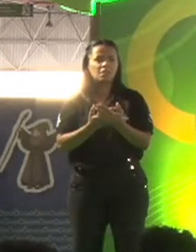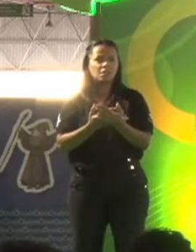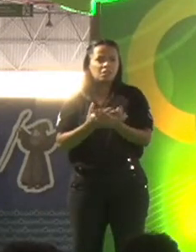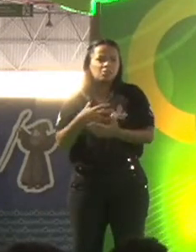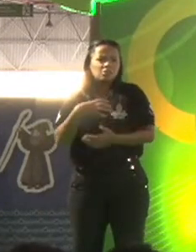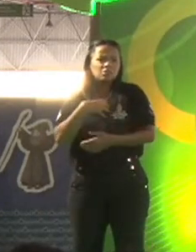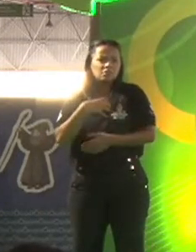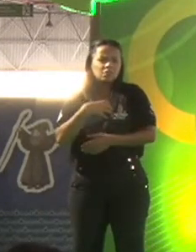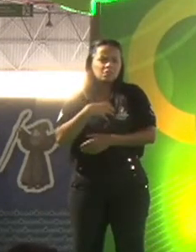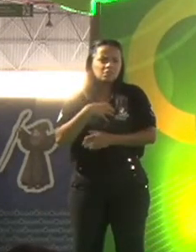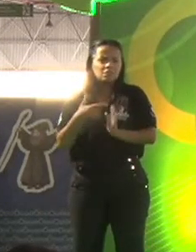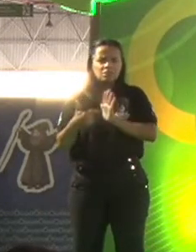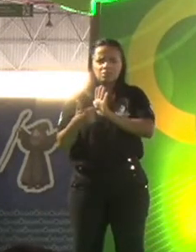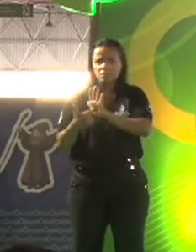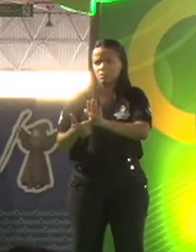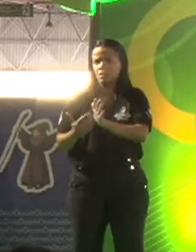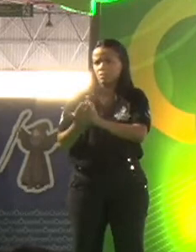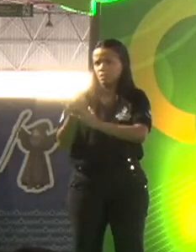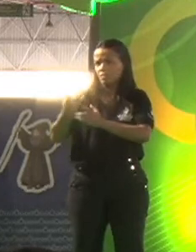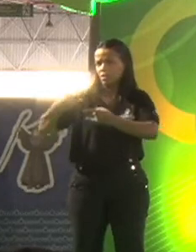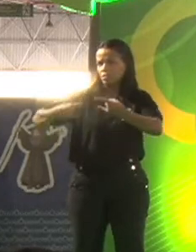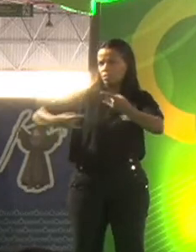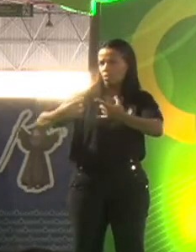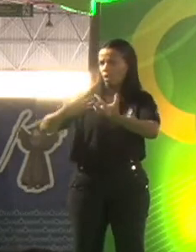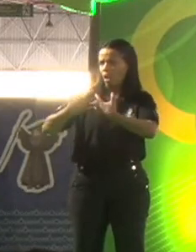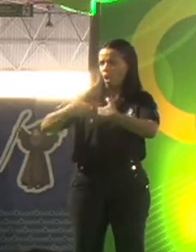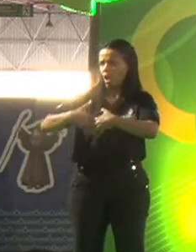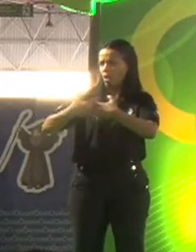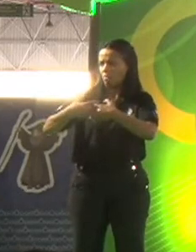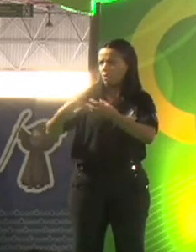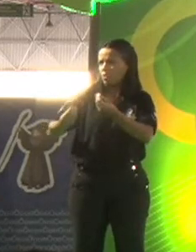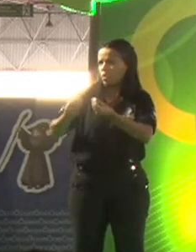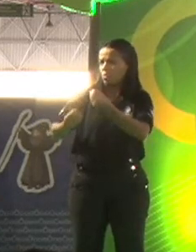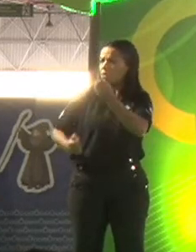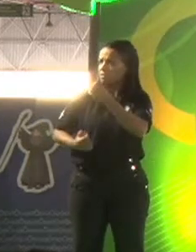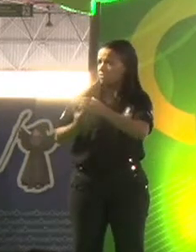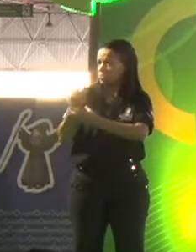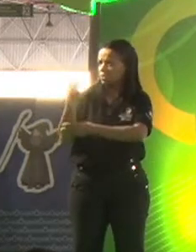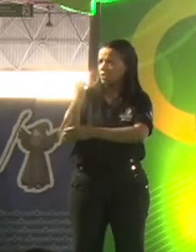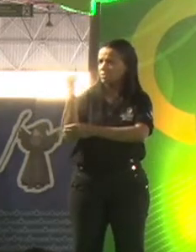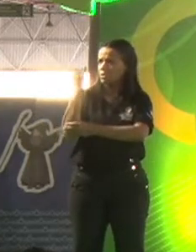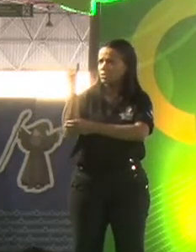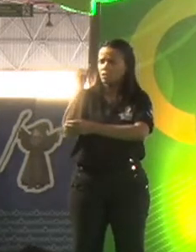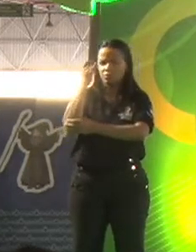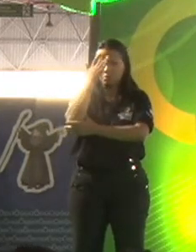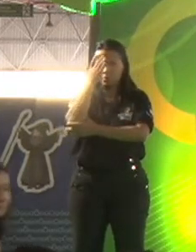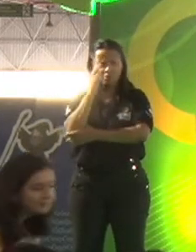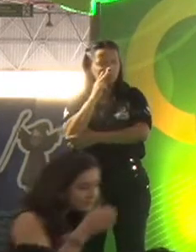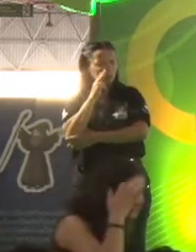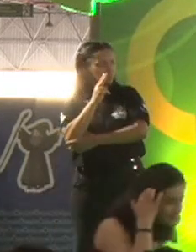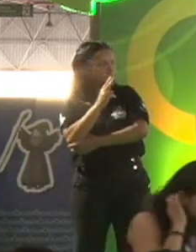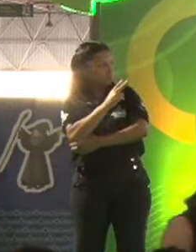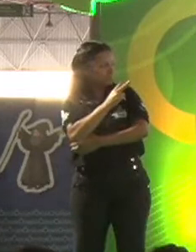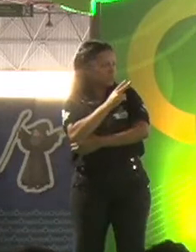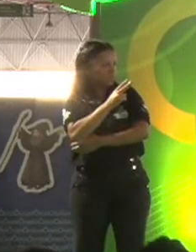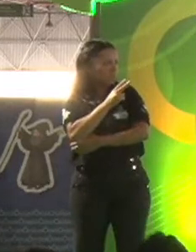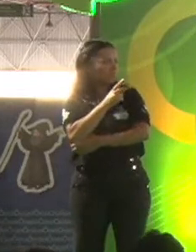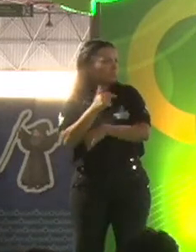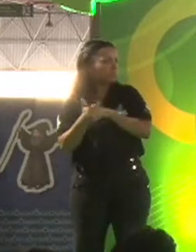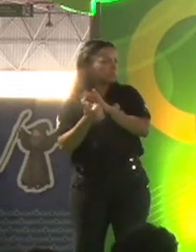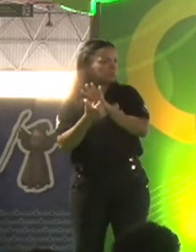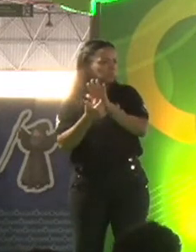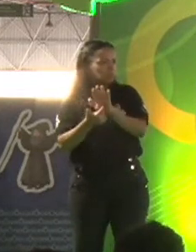dos Sentimentos é a forma como você constrói uma coisa ela é muito importante porque a pessoa ela vai olhar aquilo ali é aquilo ali vai passar